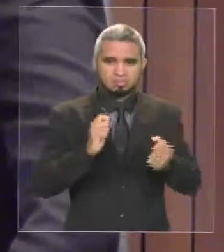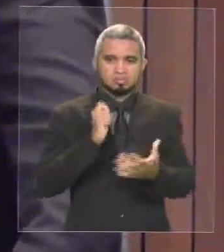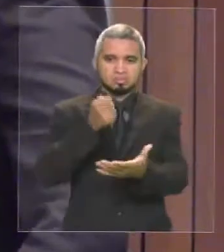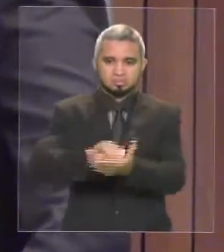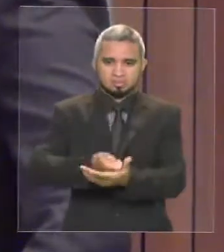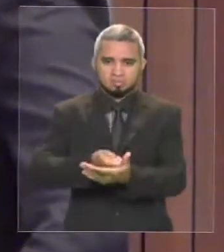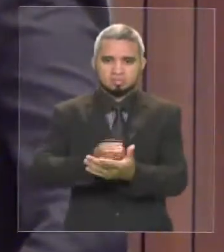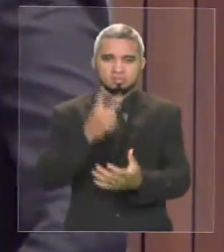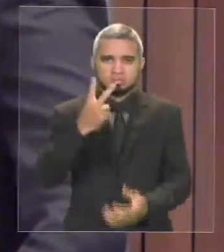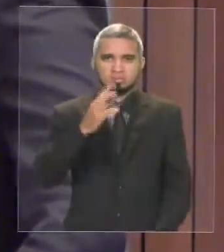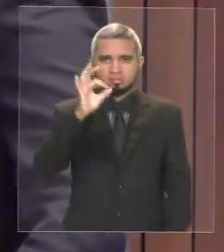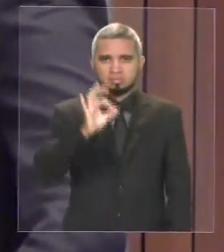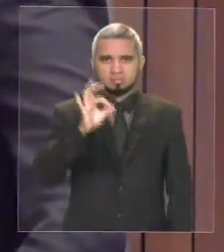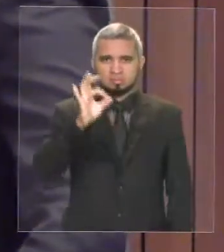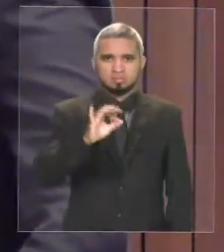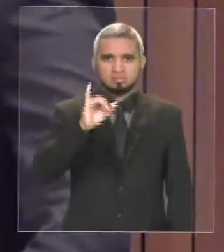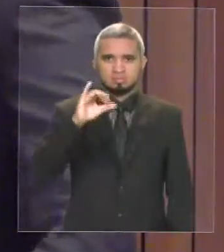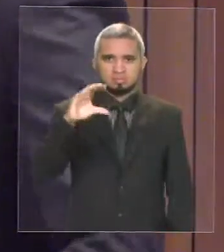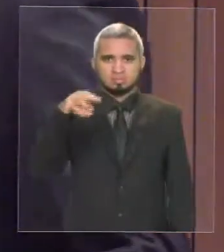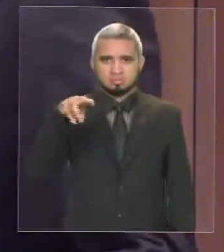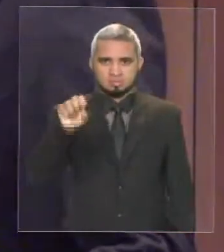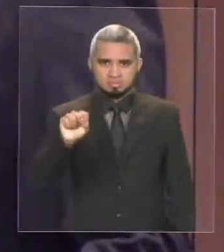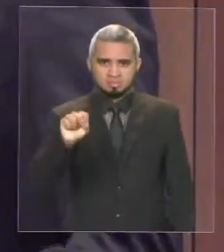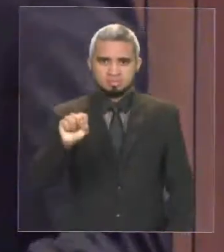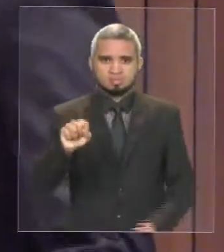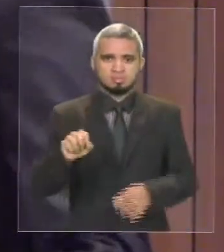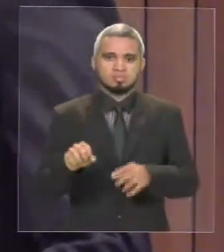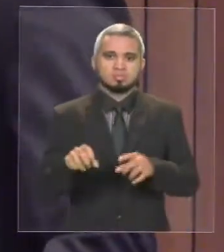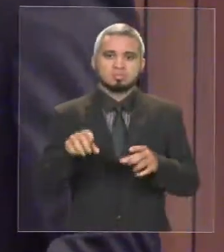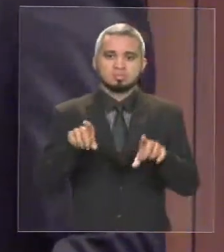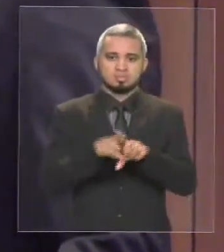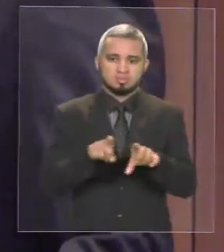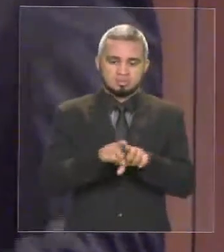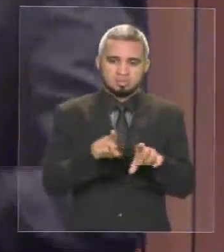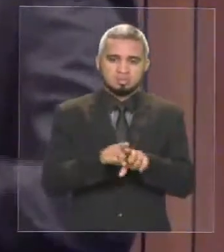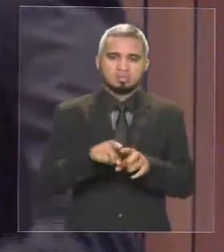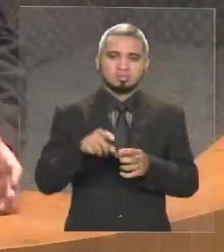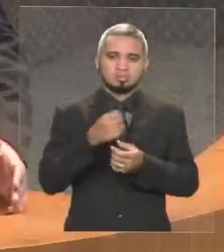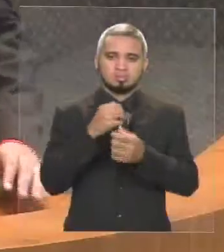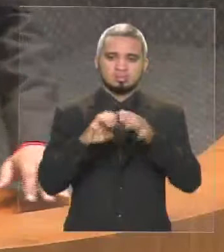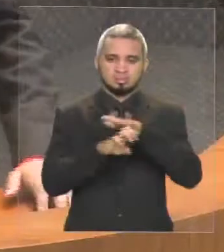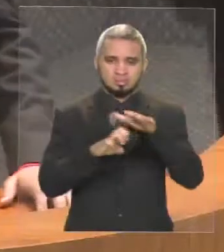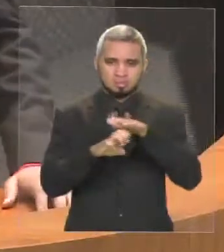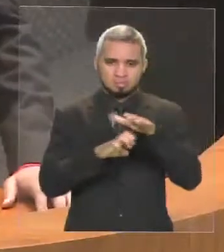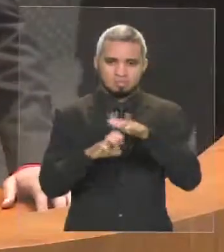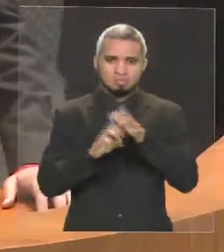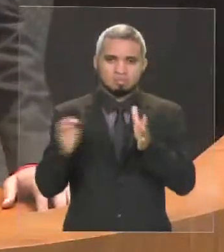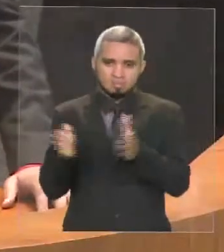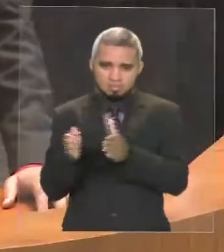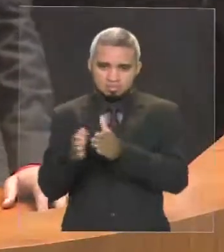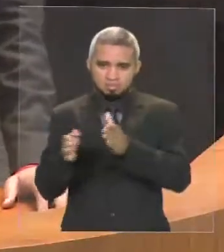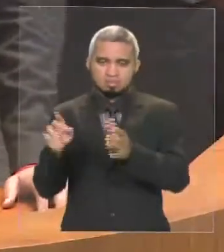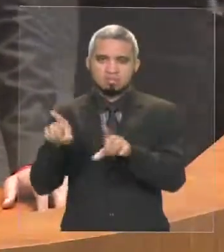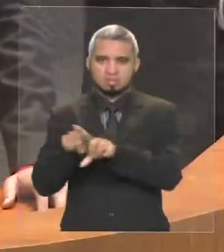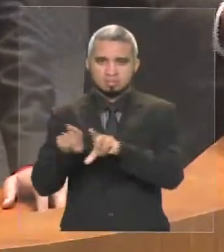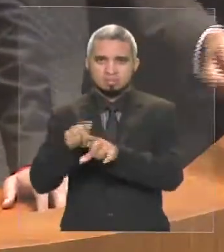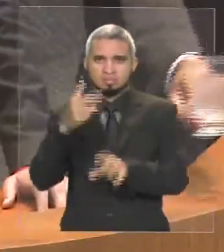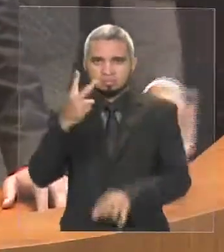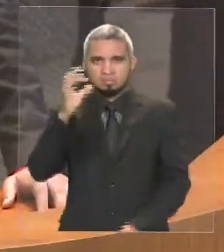de ICMS. E o centro de distribuição também. E agora, depois dessa lei de